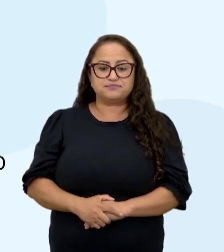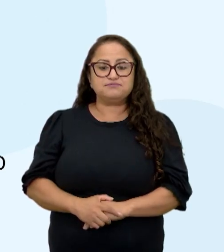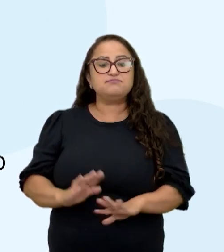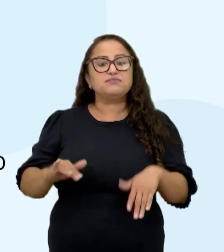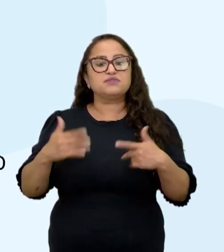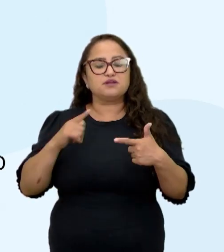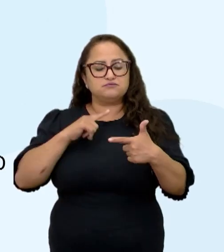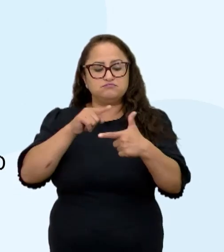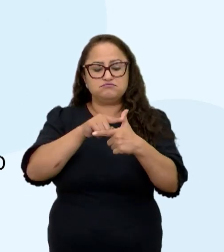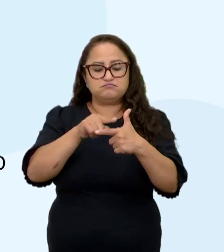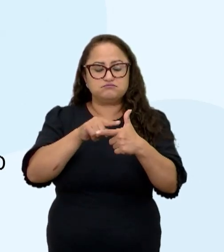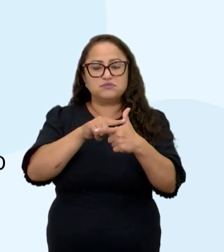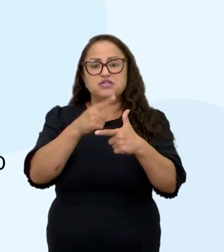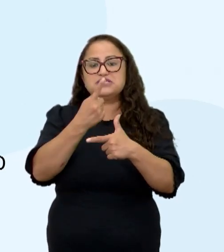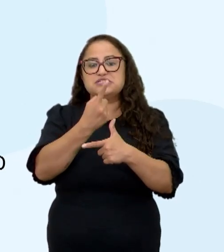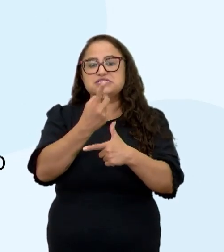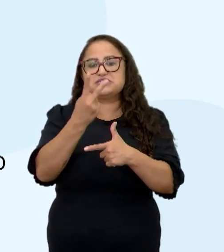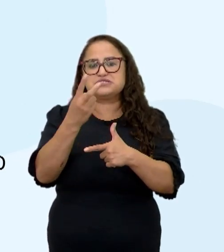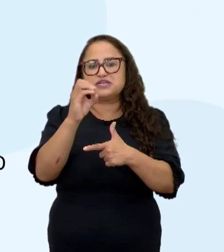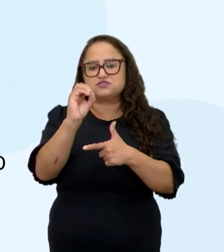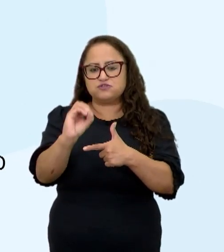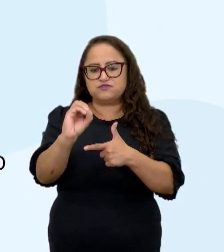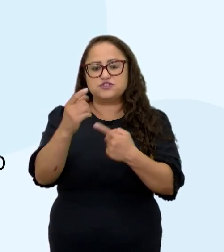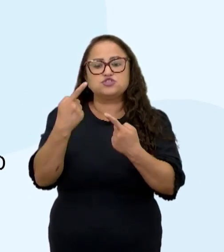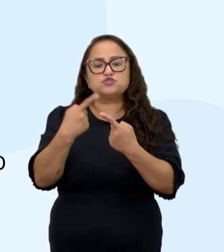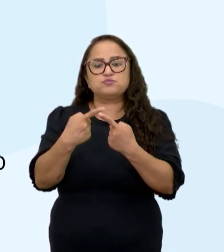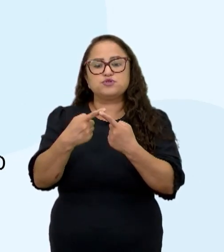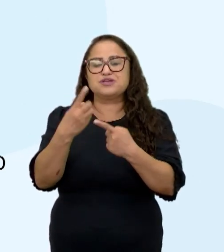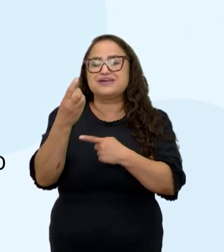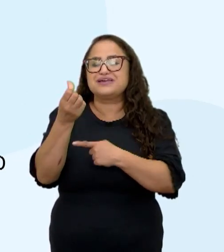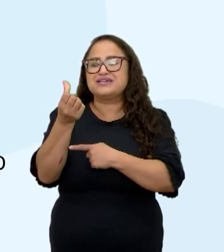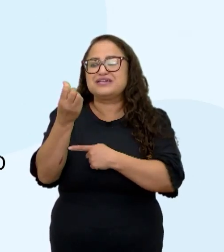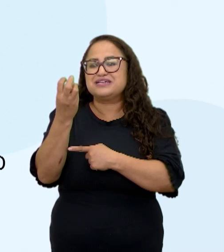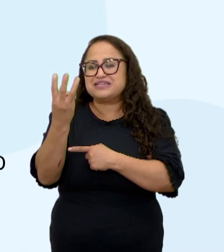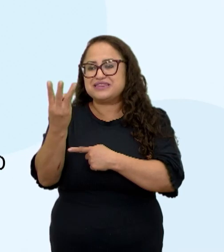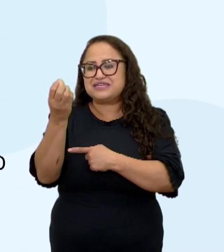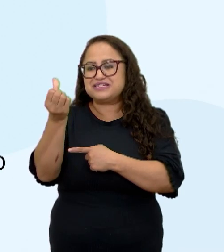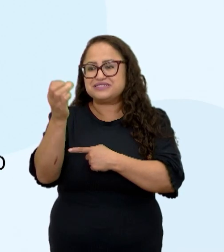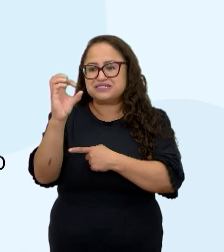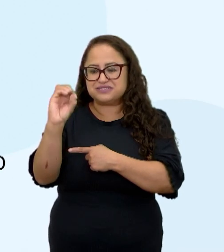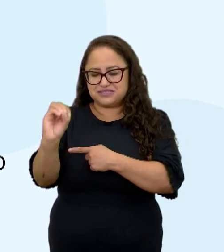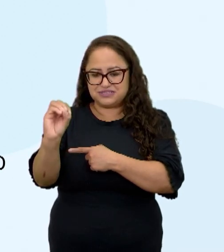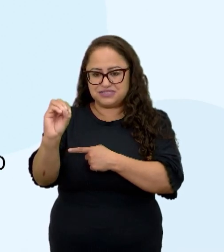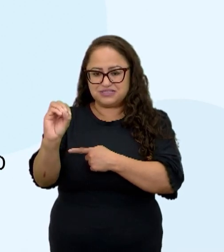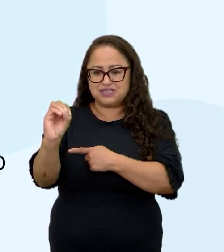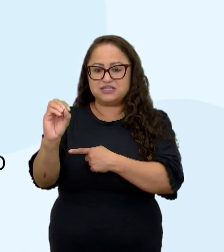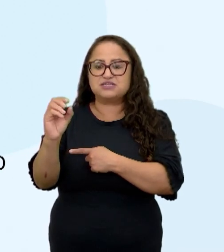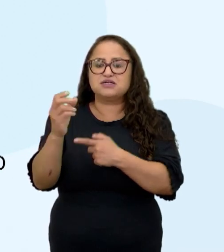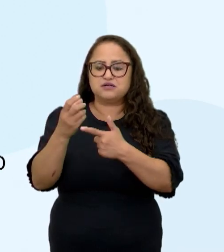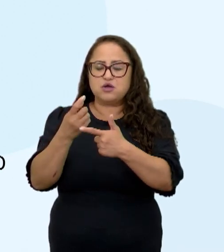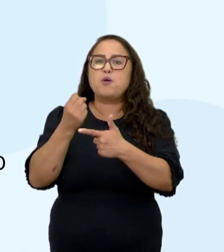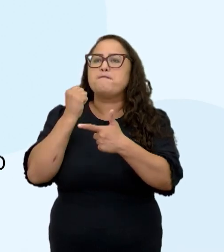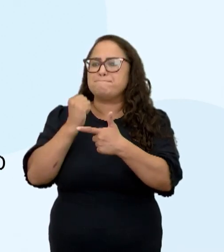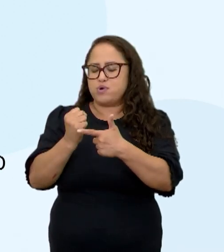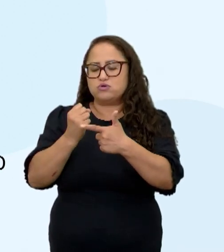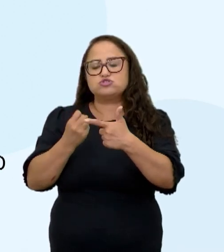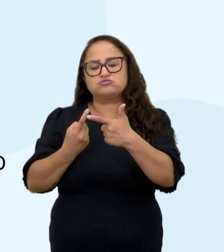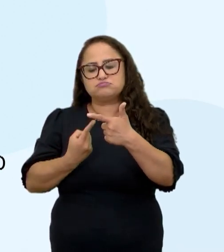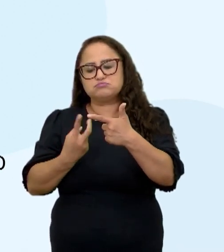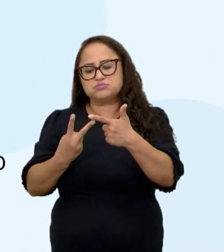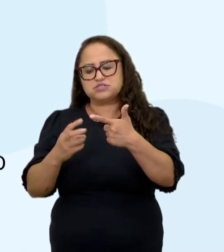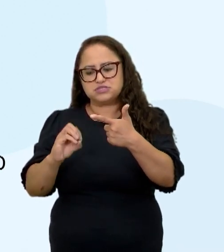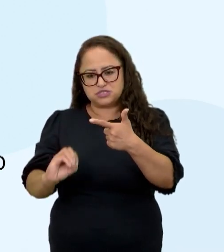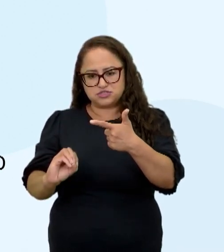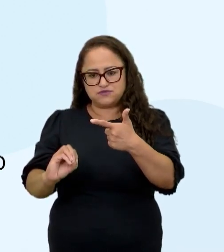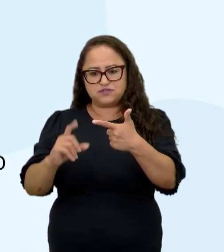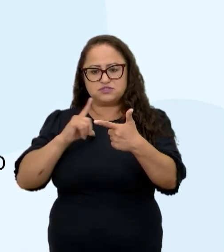3 ângulos de 120. Por quê? Porque 360 graus dá para dividir por 120,